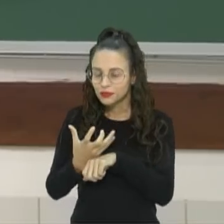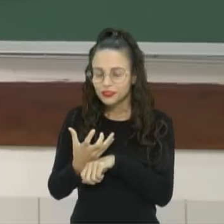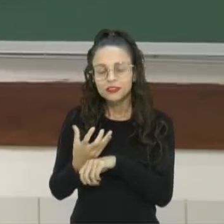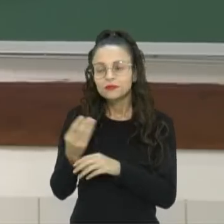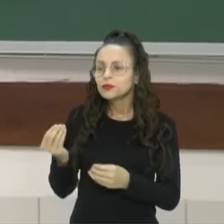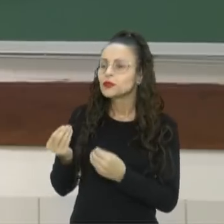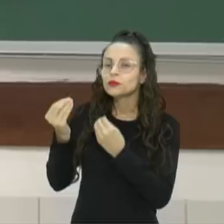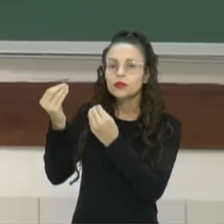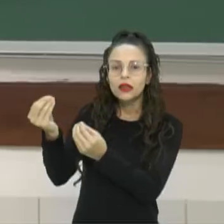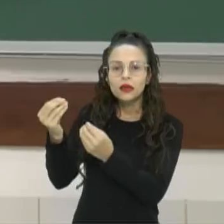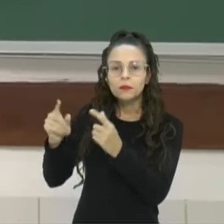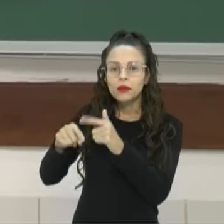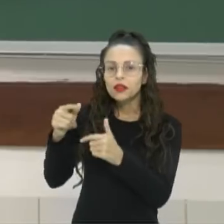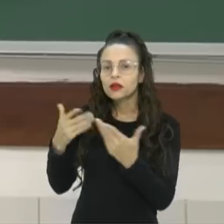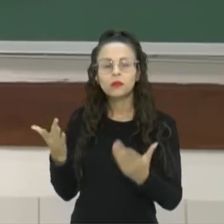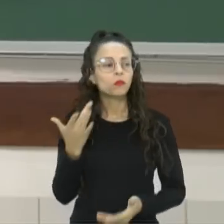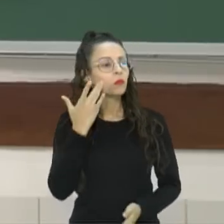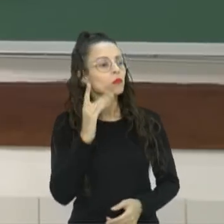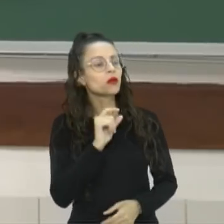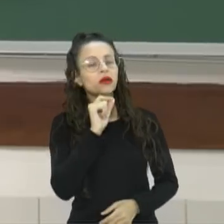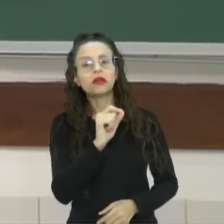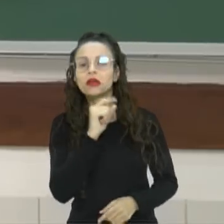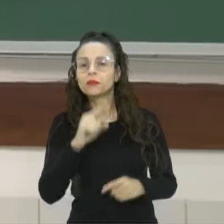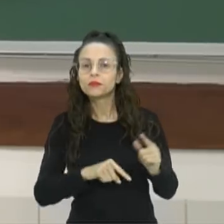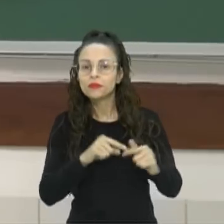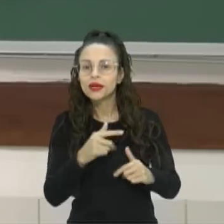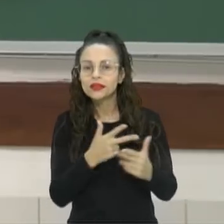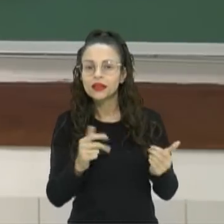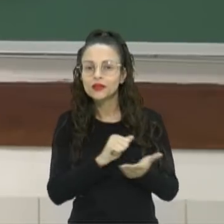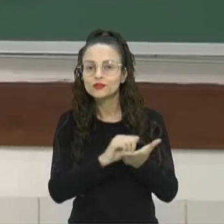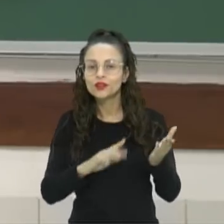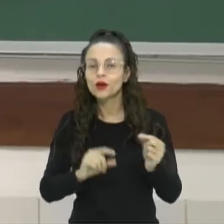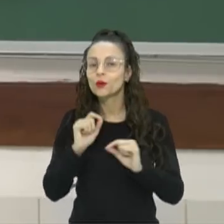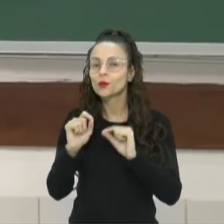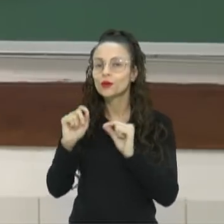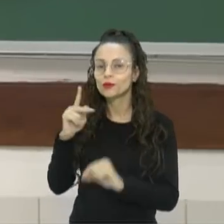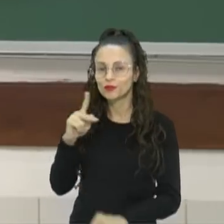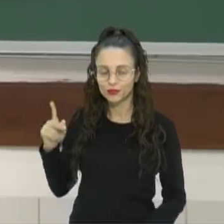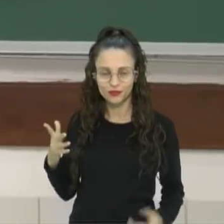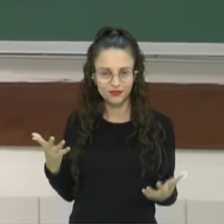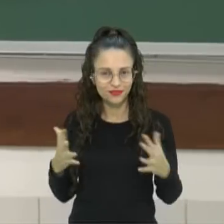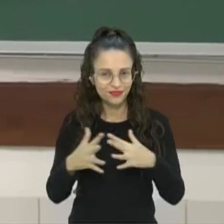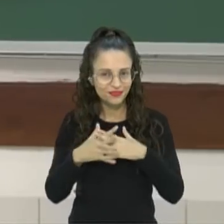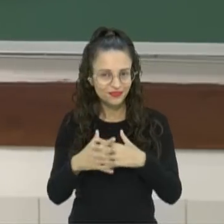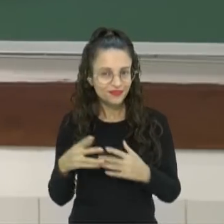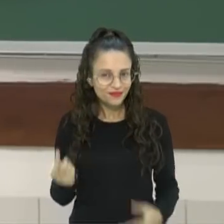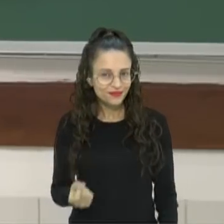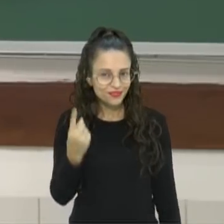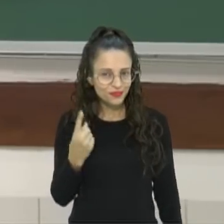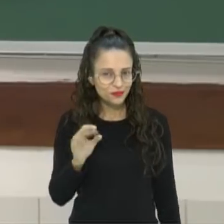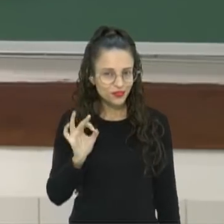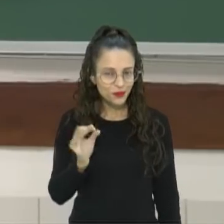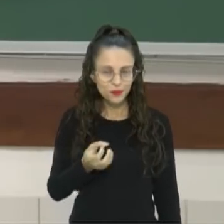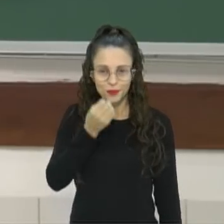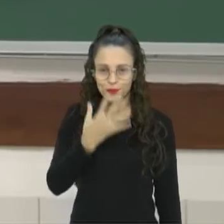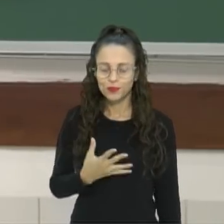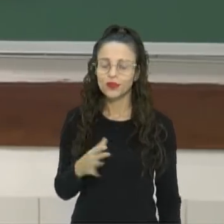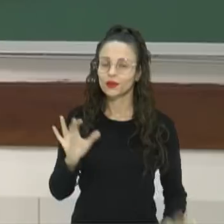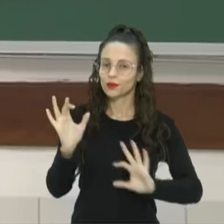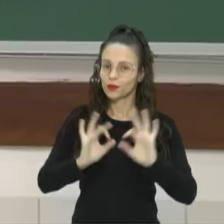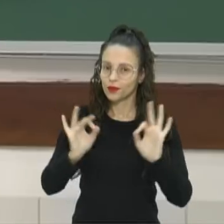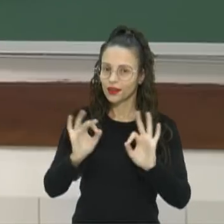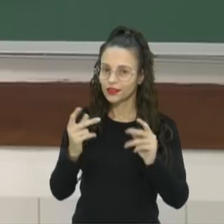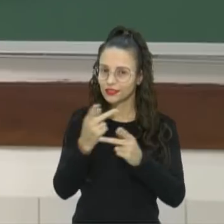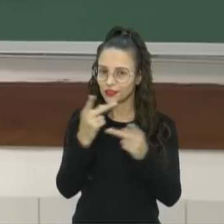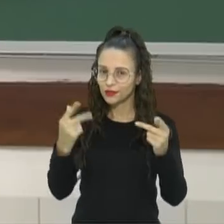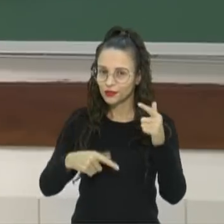vocês entregam aquele material, daí a gente não sabe qual material é para que professor. Fica meio esquisito o negócio, tá bom? Organiza aí